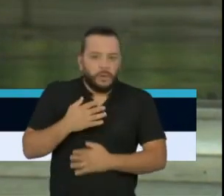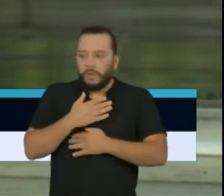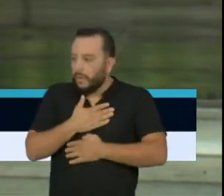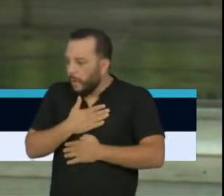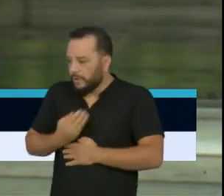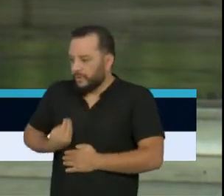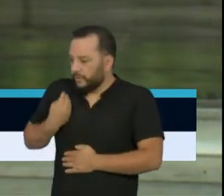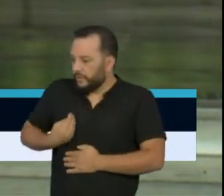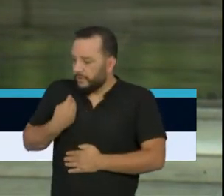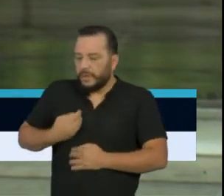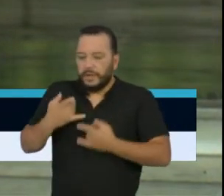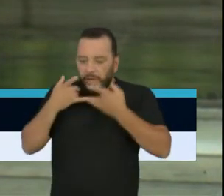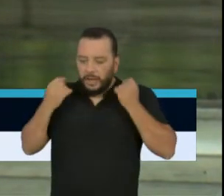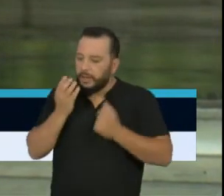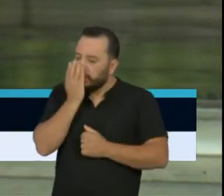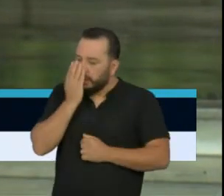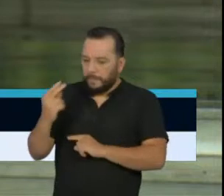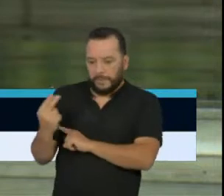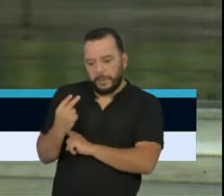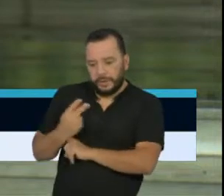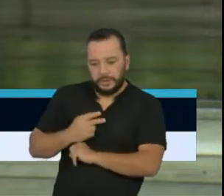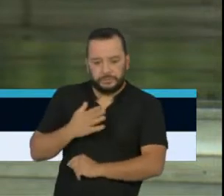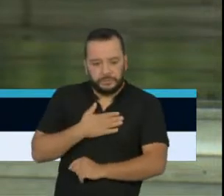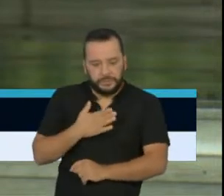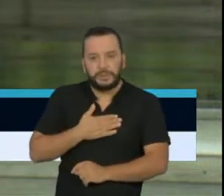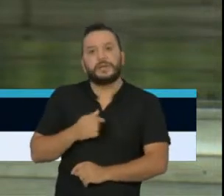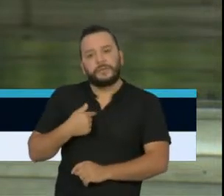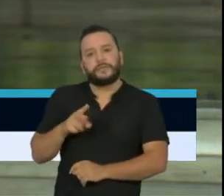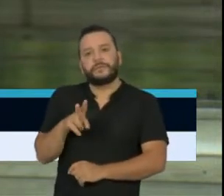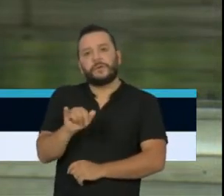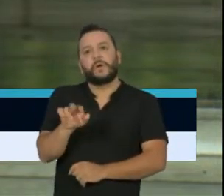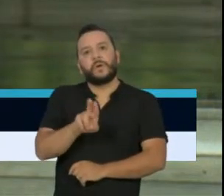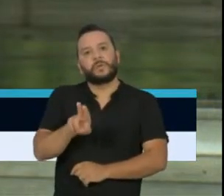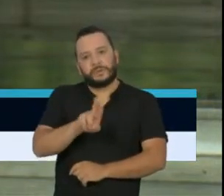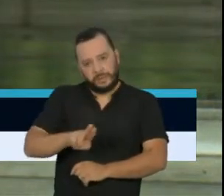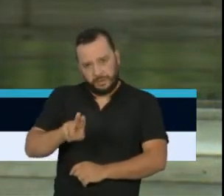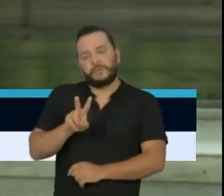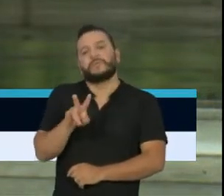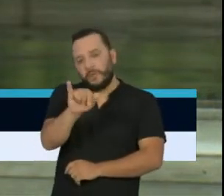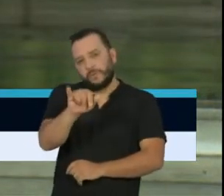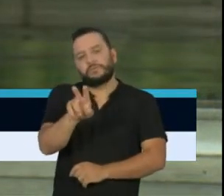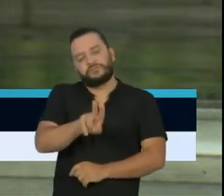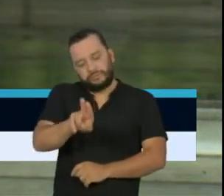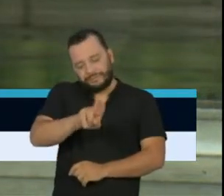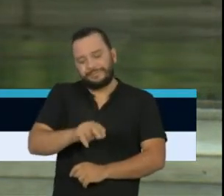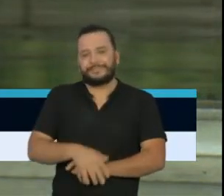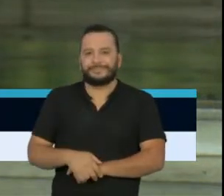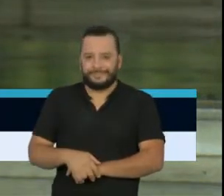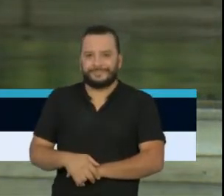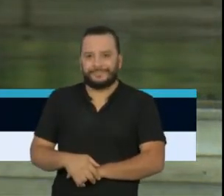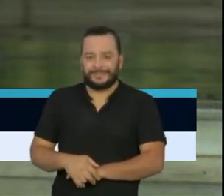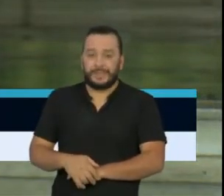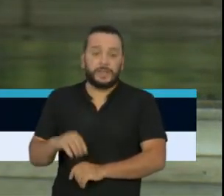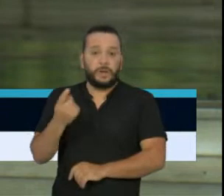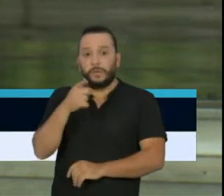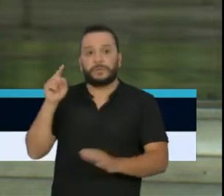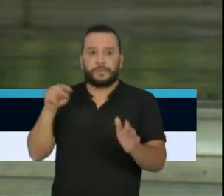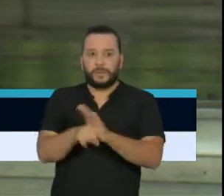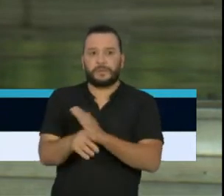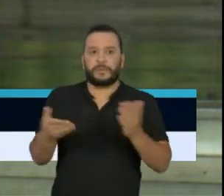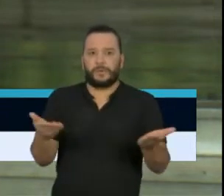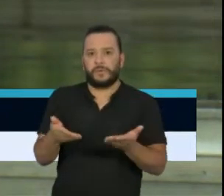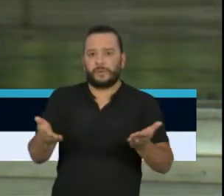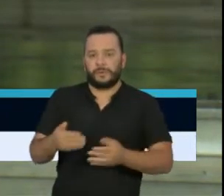de viver, quero continuar a viver, vou usar a minha máscara. Vamos agora à última pergunta de hoje, é